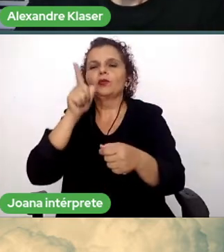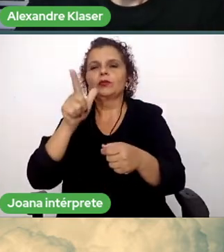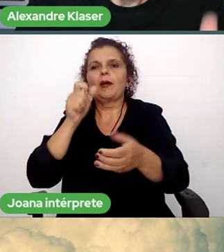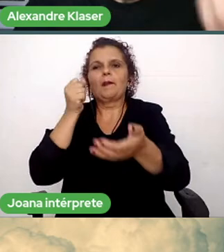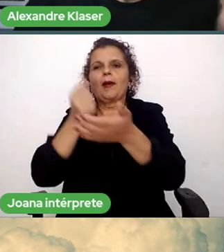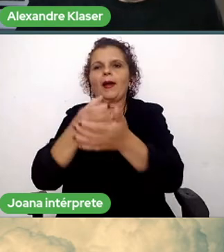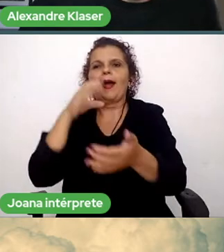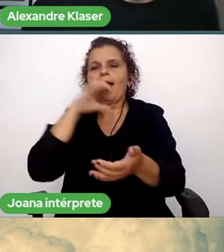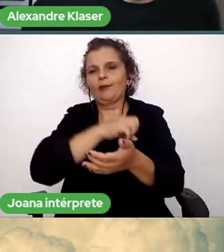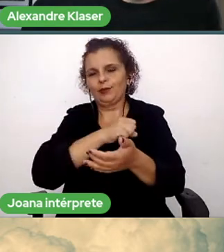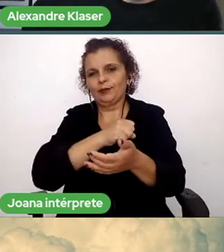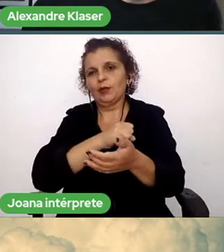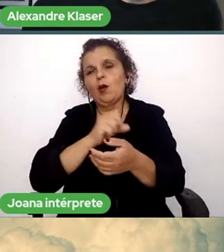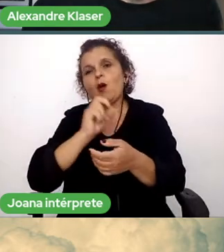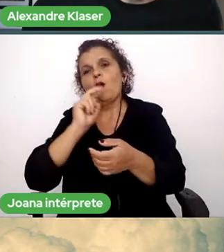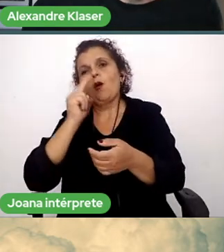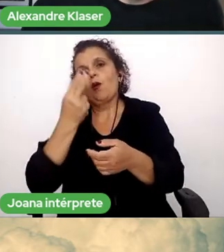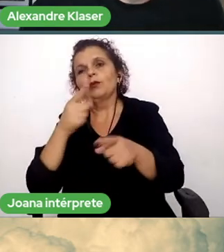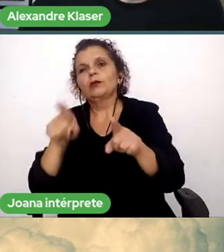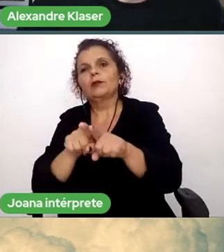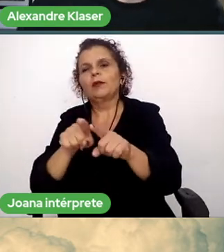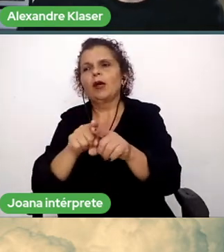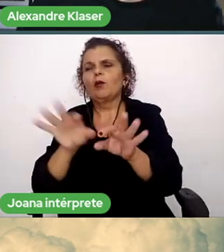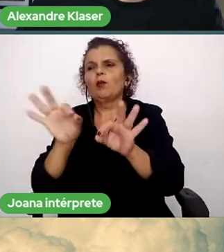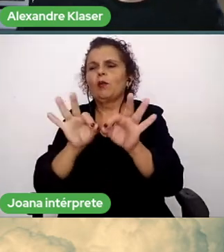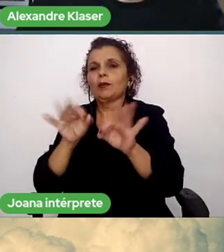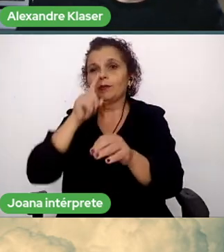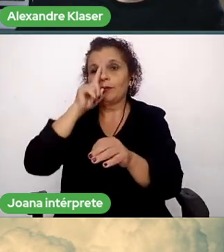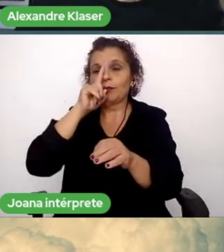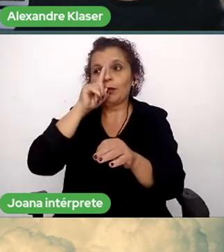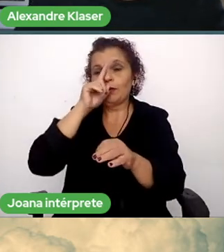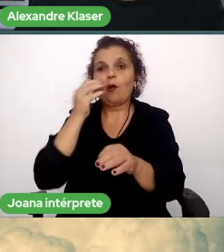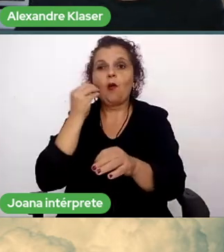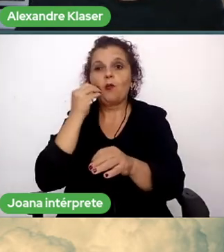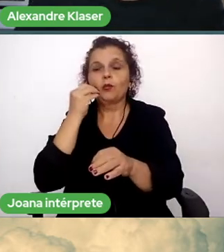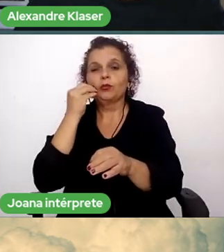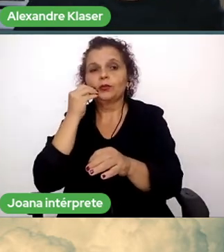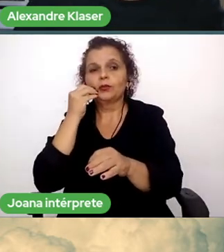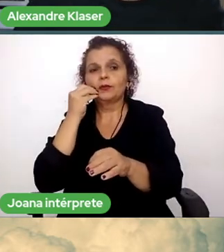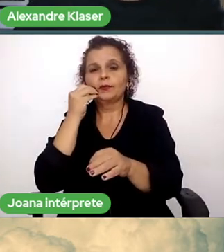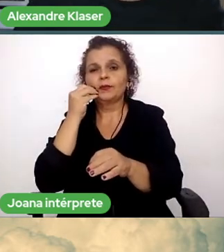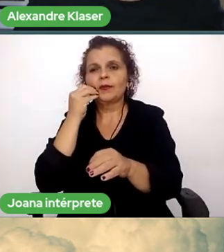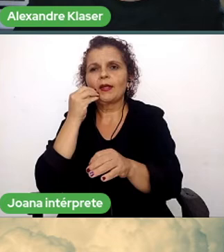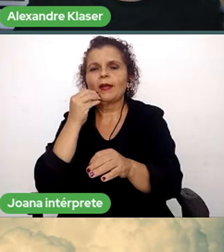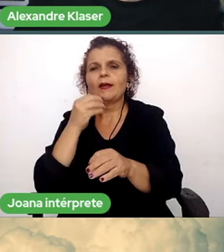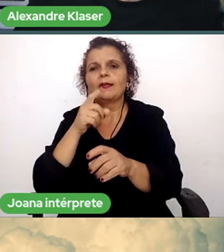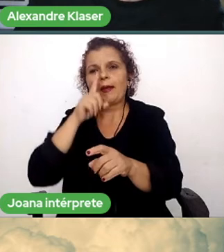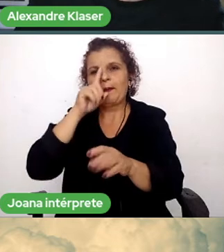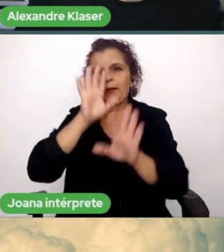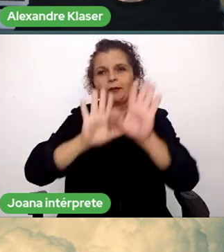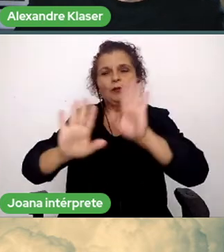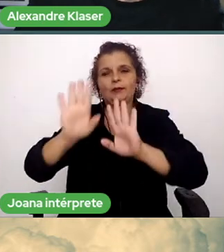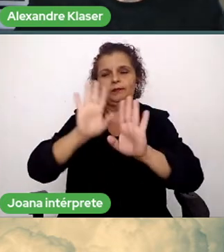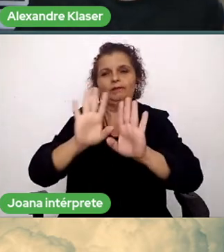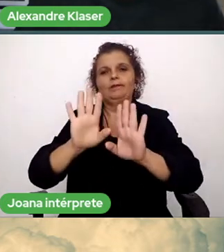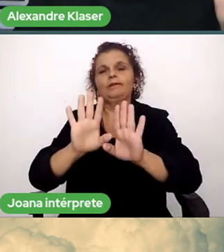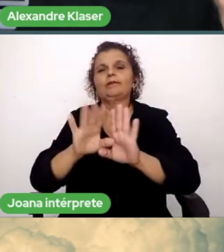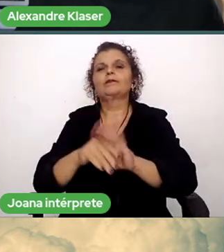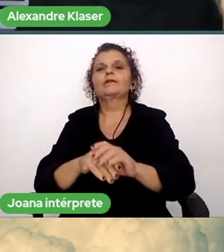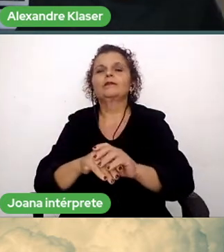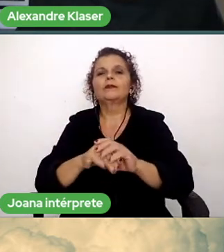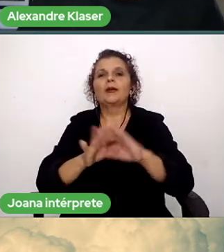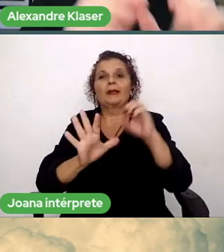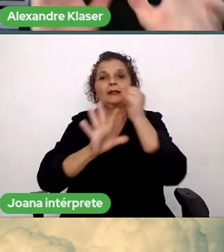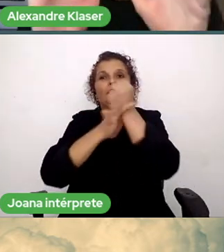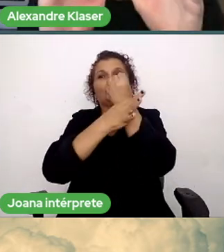o investimento. Ou, por acaso, se o meu negócio está muito ameaçado, eu talvez pegue uma oportunidade que ela seja menos arriscada de brincar com ela. Ok? Pegando